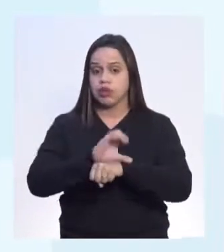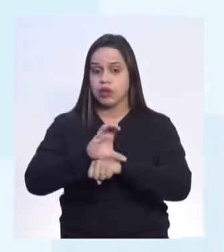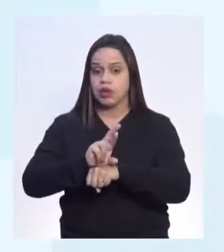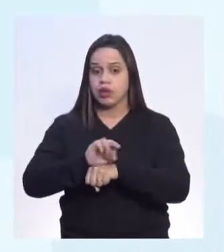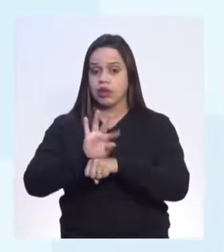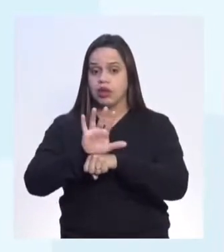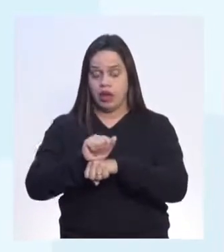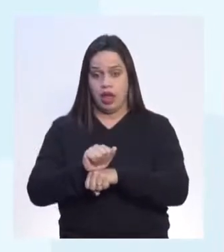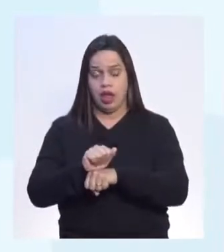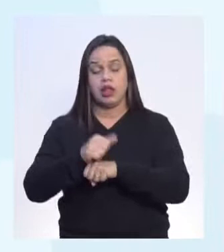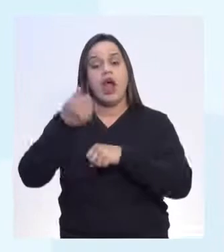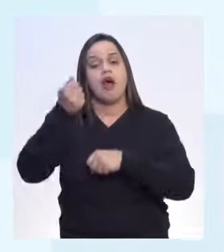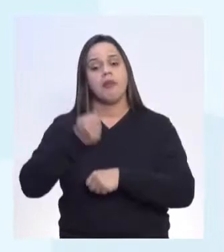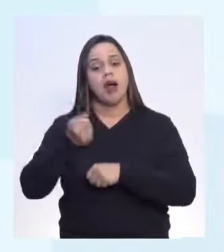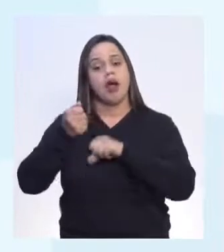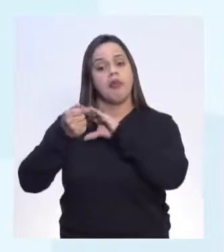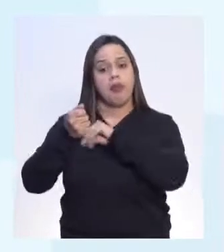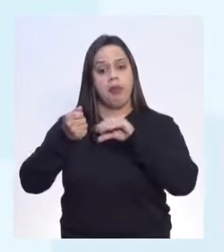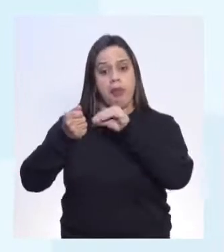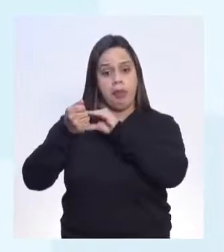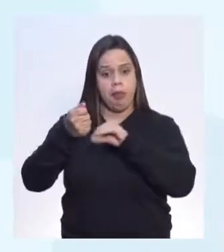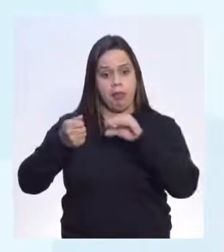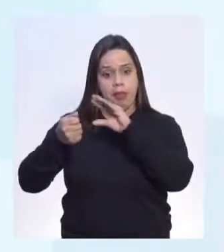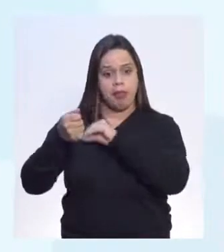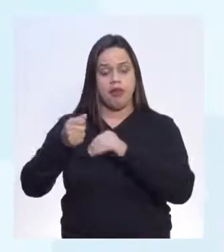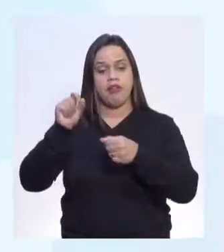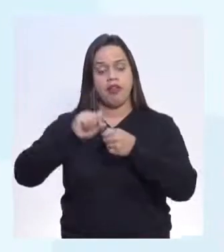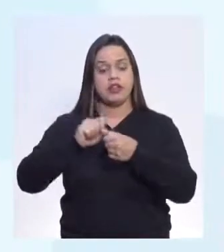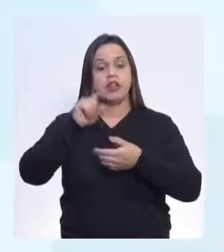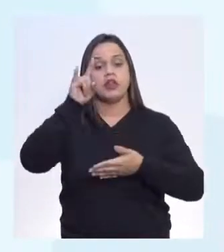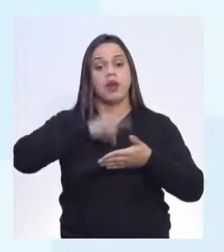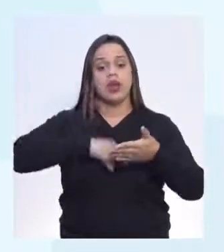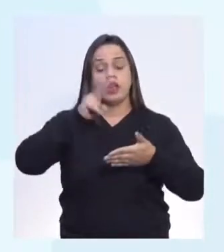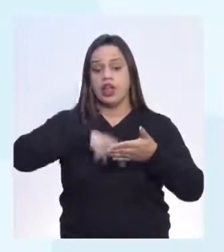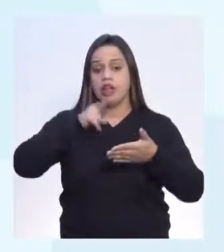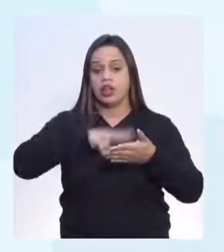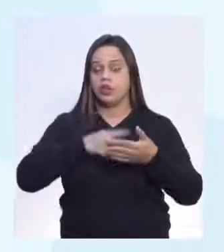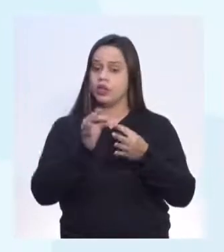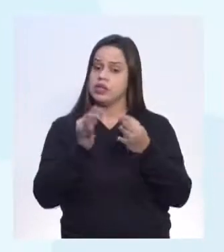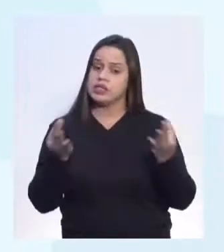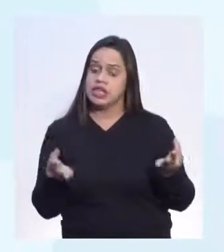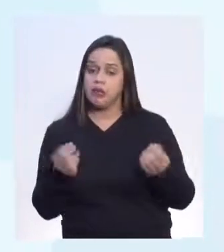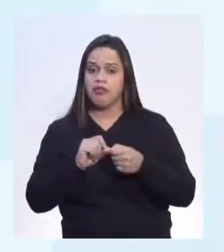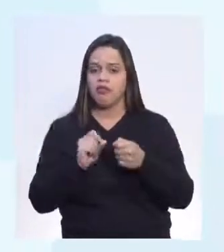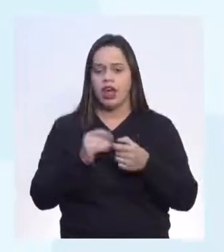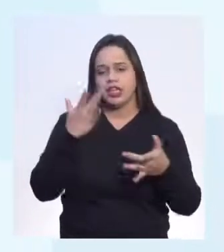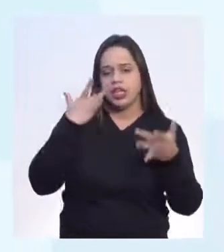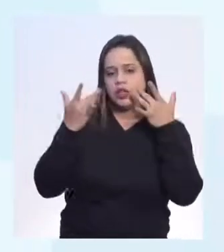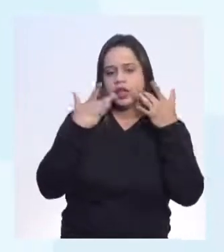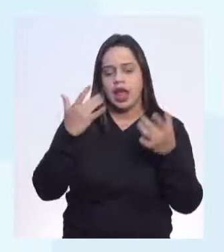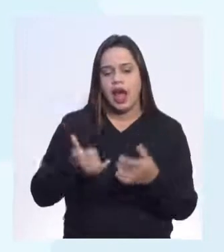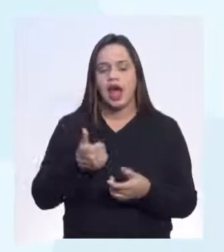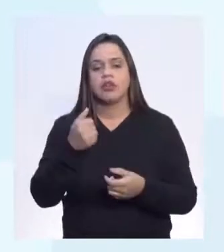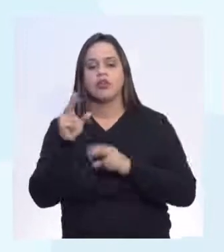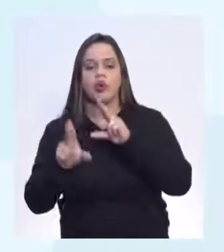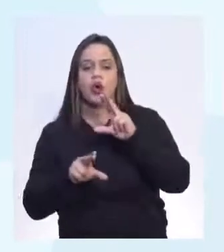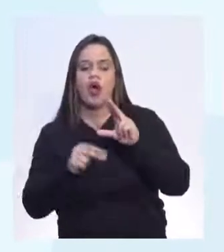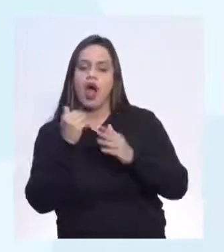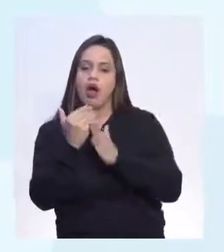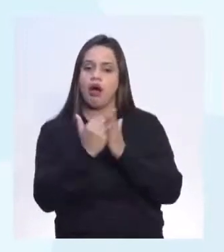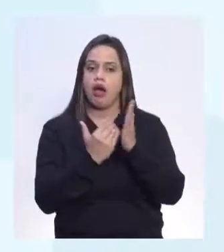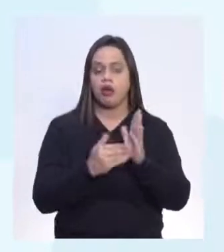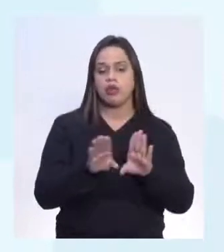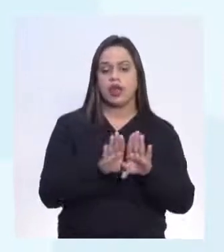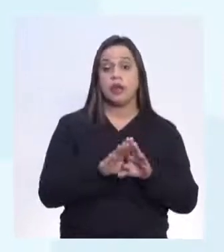trecho escolhido, fazendo uma leitura simples, dramatizando algumas cenas dele. Pode também criar